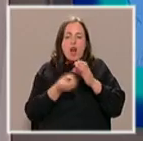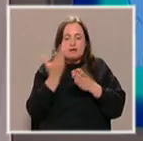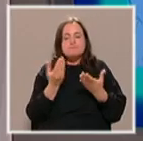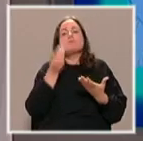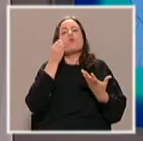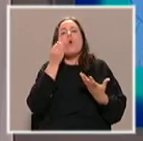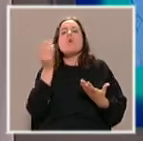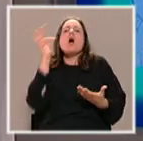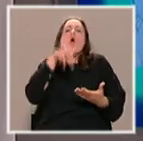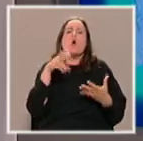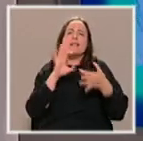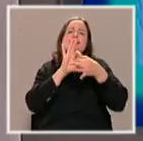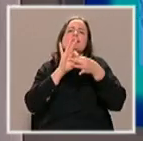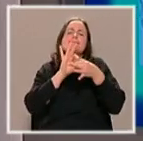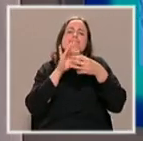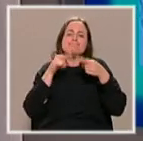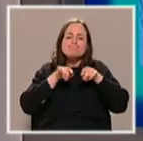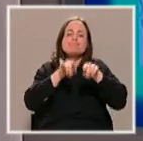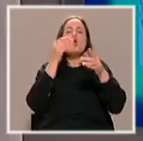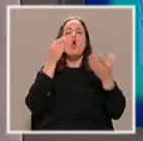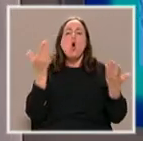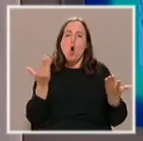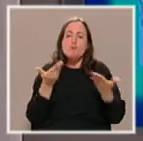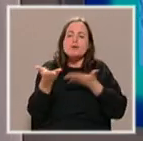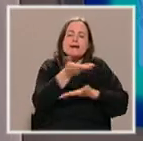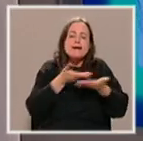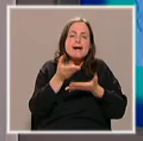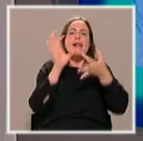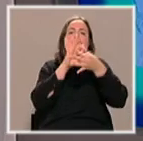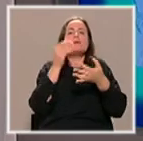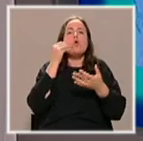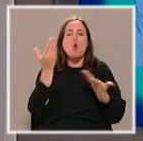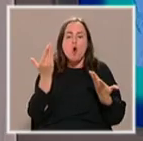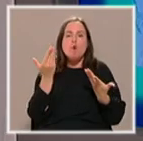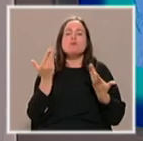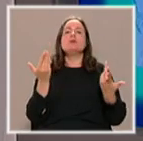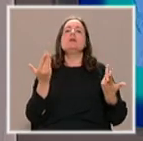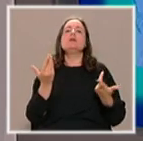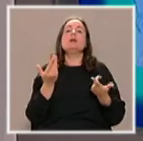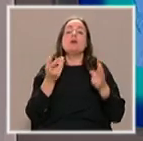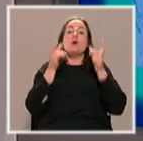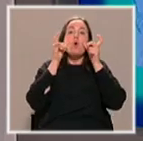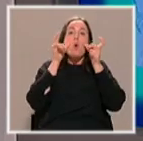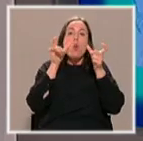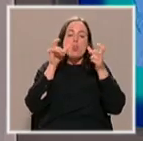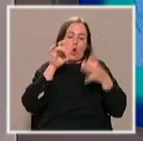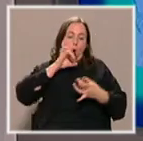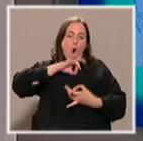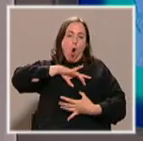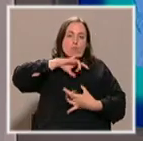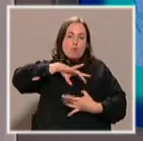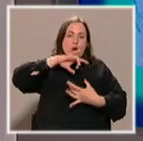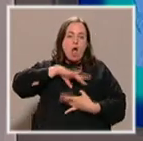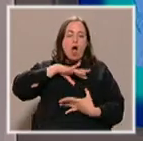ocorre esta sincronia. Pois bem, esta correlação é dada mais uma vez pelo controle hormonal, quer